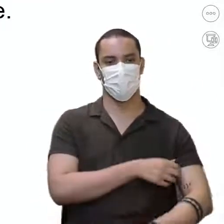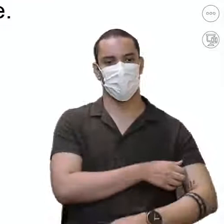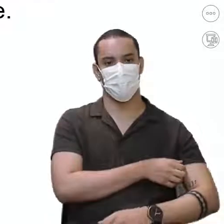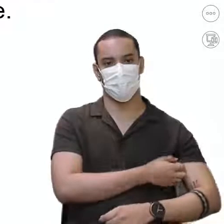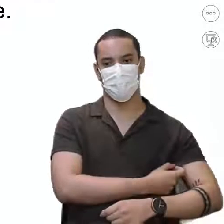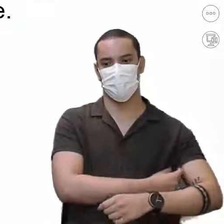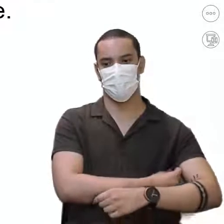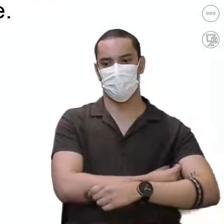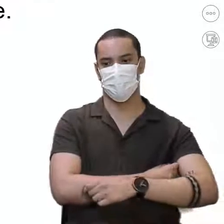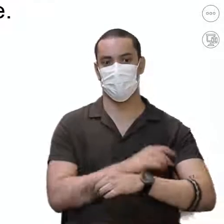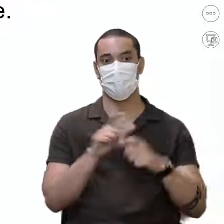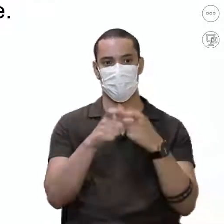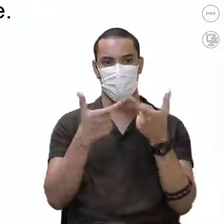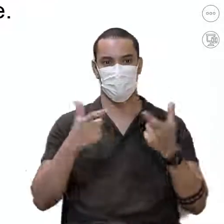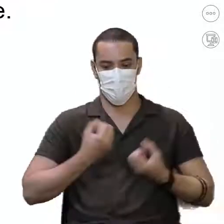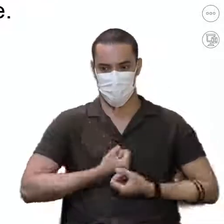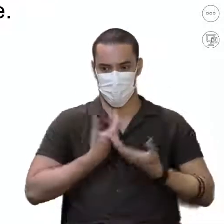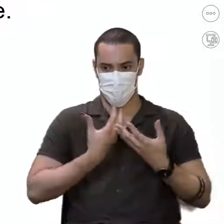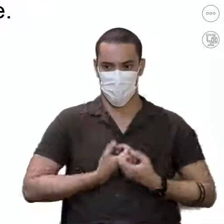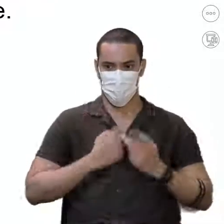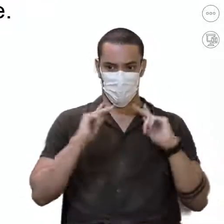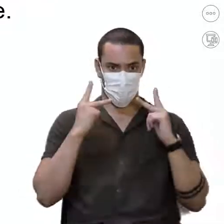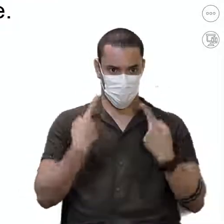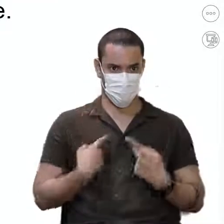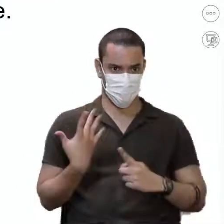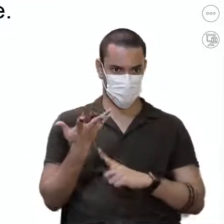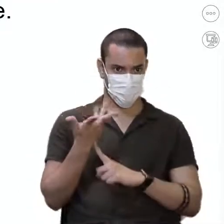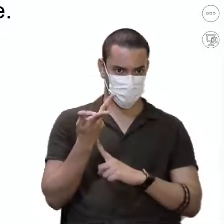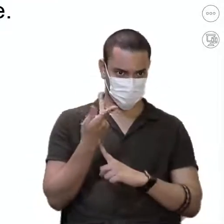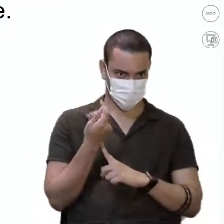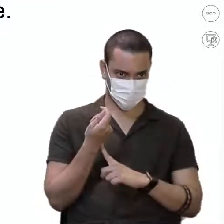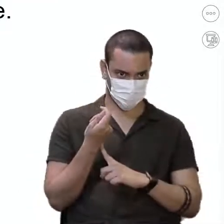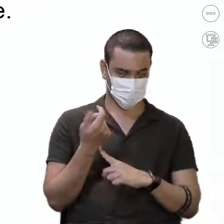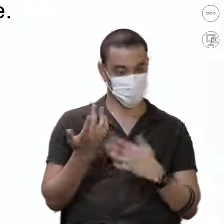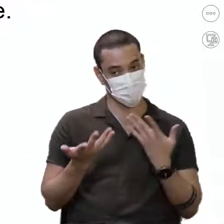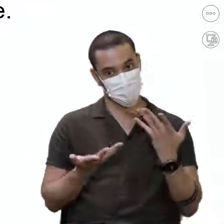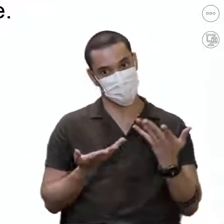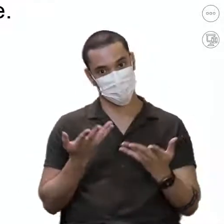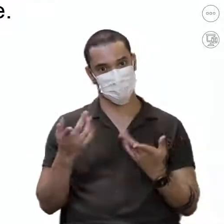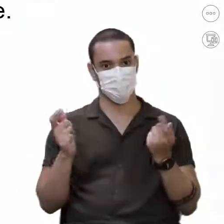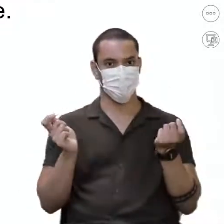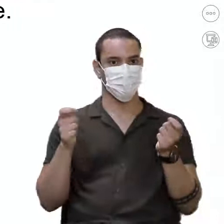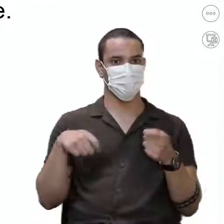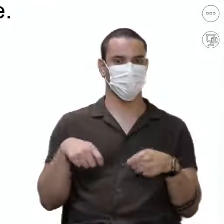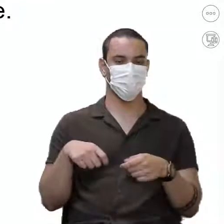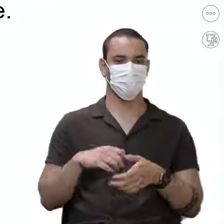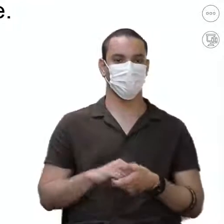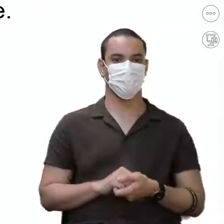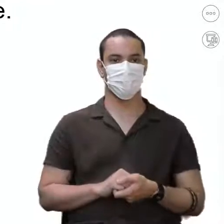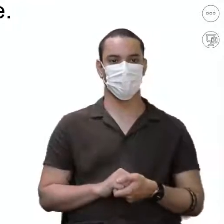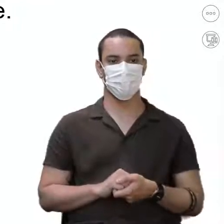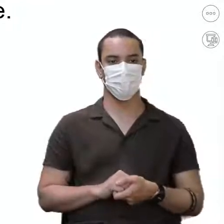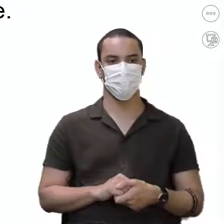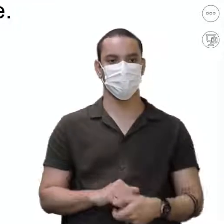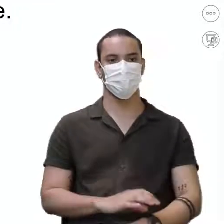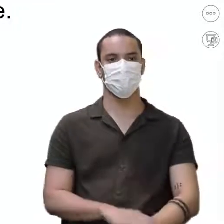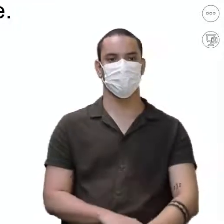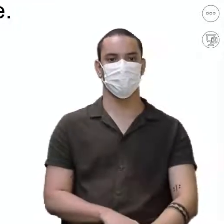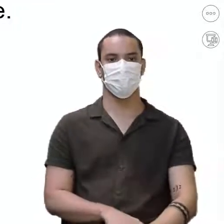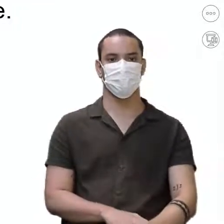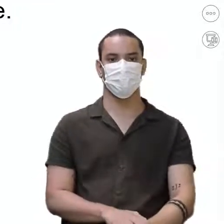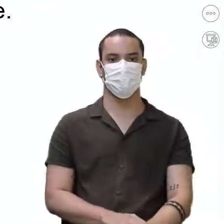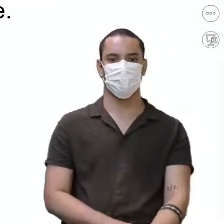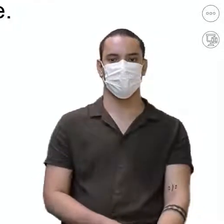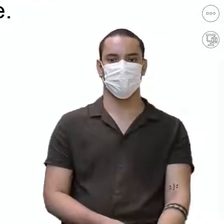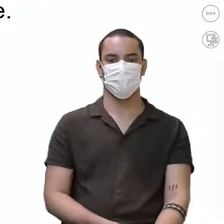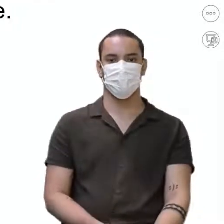expressions. Expressões humanas artísticas. Então, uma das maiores expressões artísticas humanas. Fica melhor assim. It